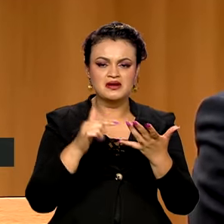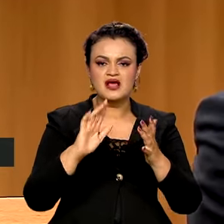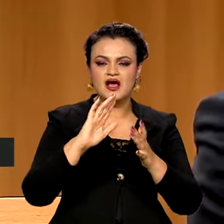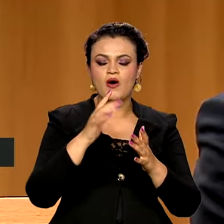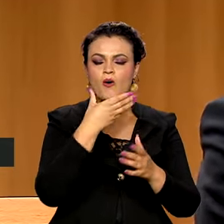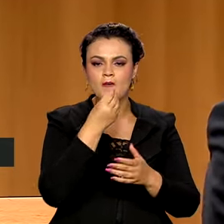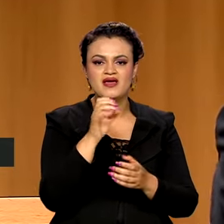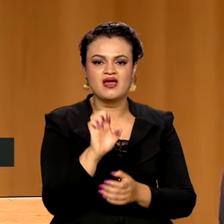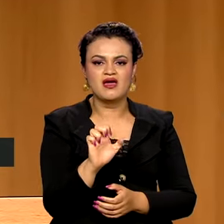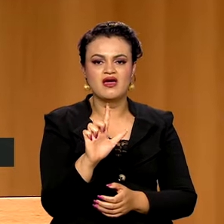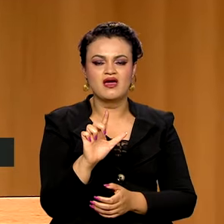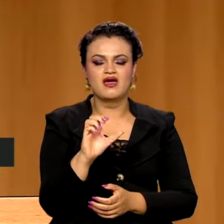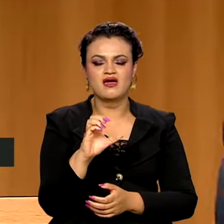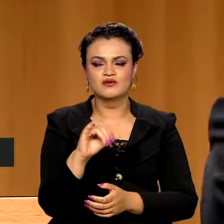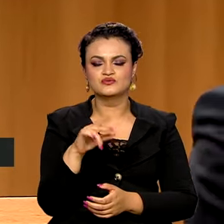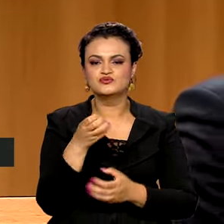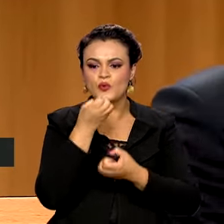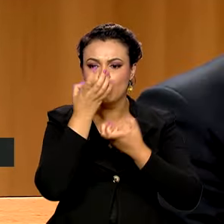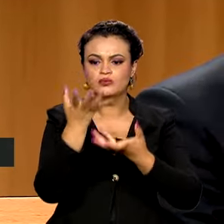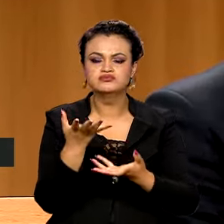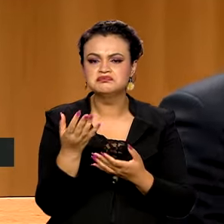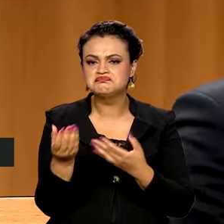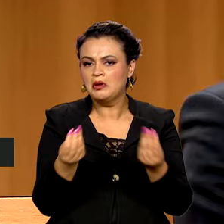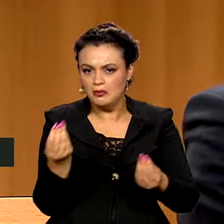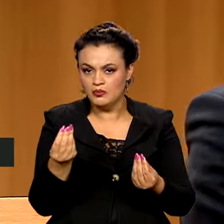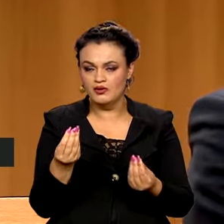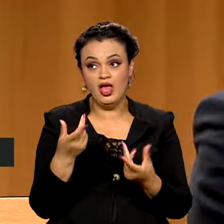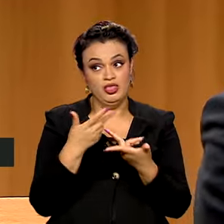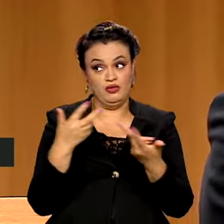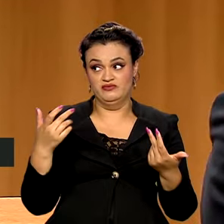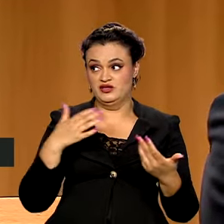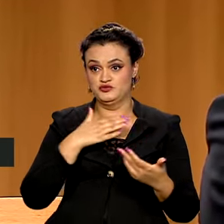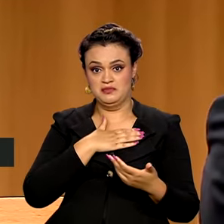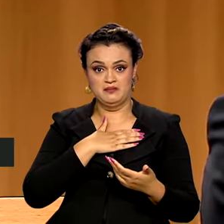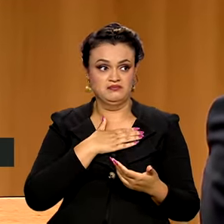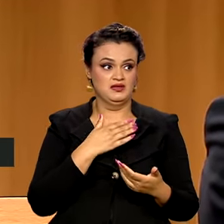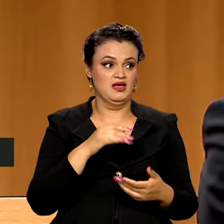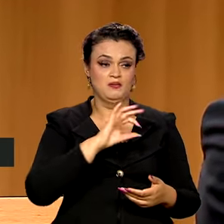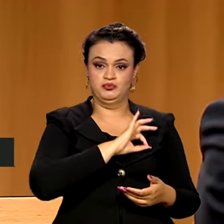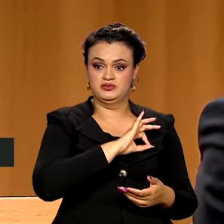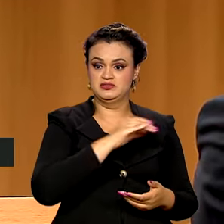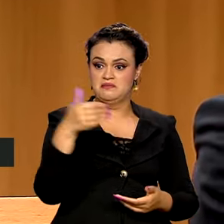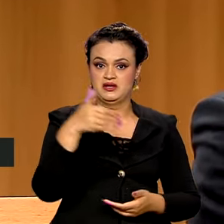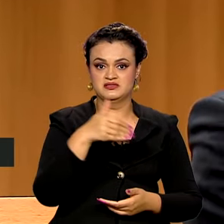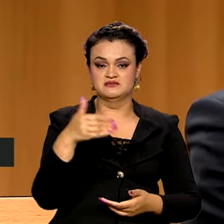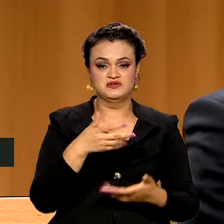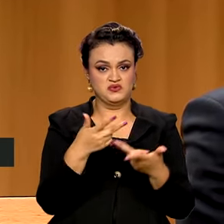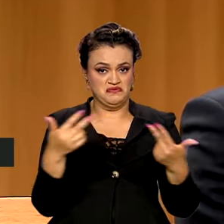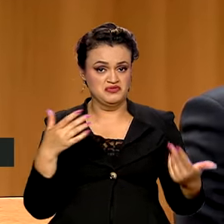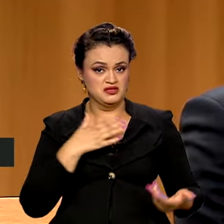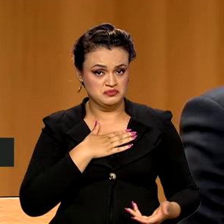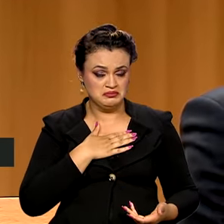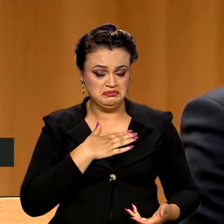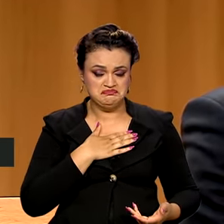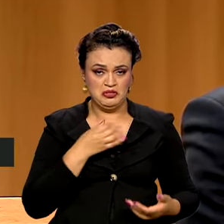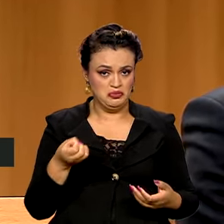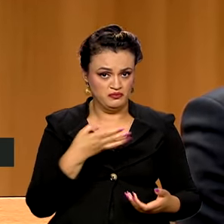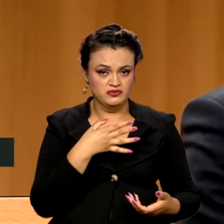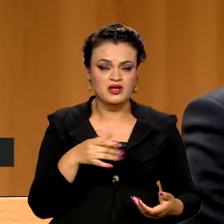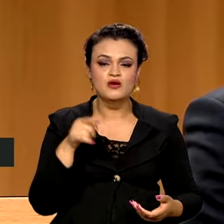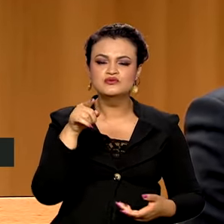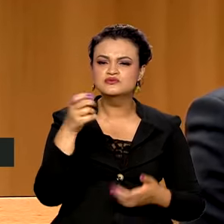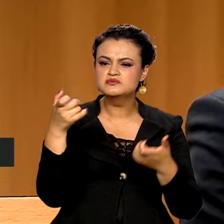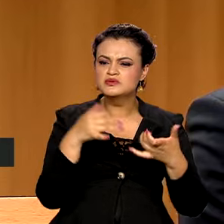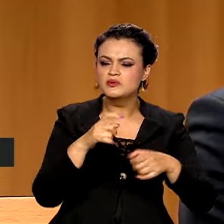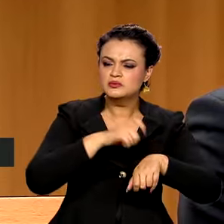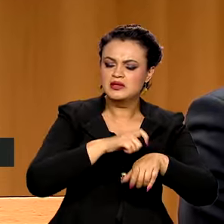do Elcio Queiroz. É novidade para a gente, pelo menos para mim, a participação da Polícia Penal nessa atuação. O ministro, o senhor conta que na linha